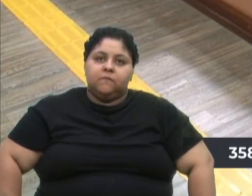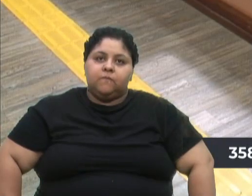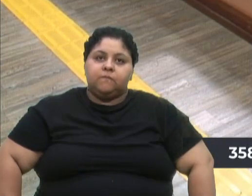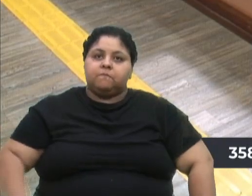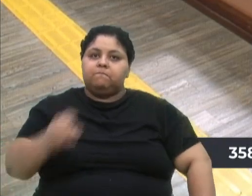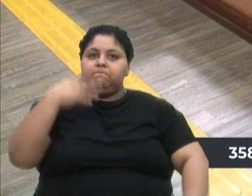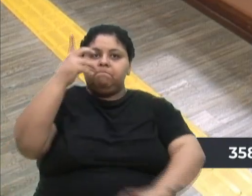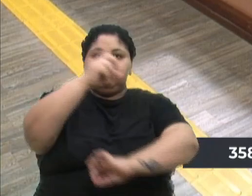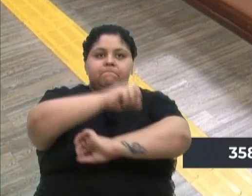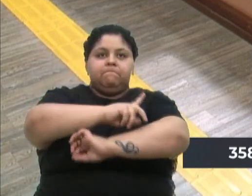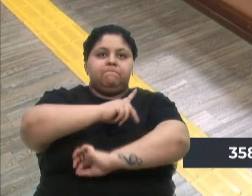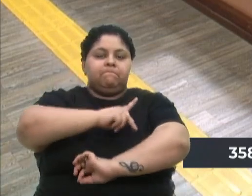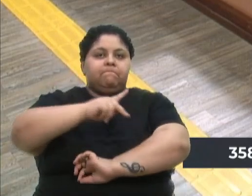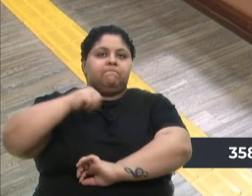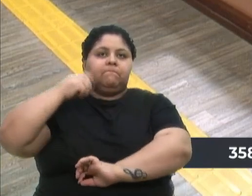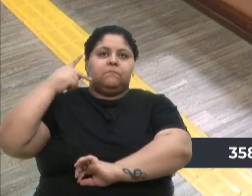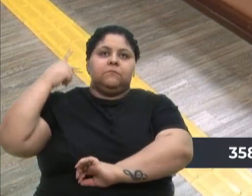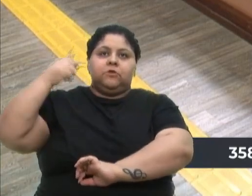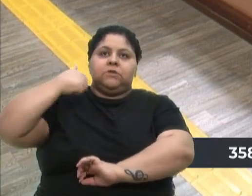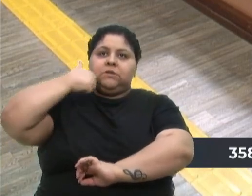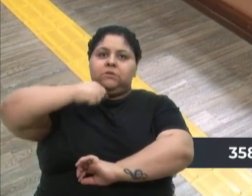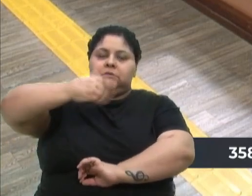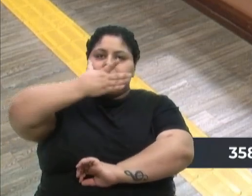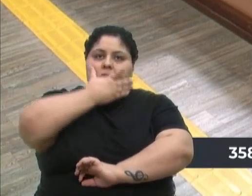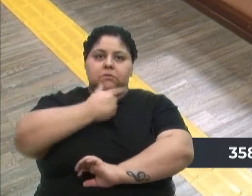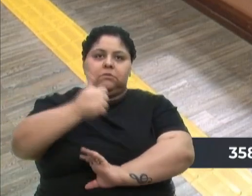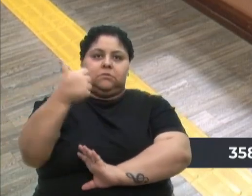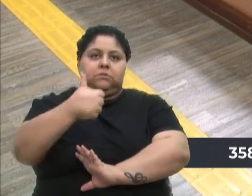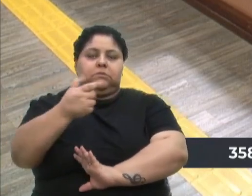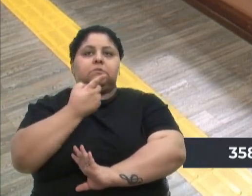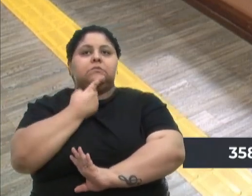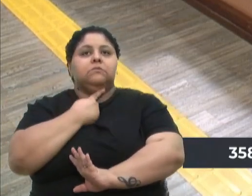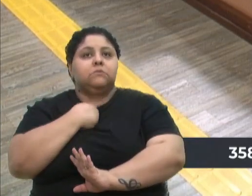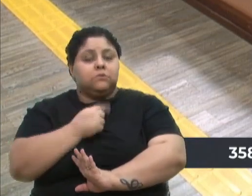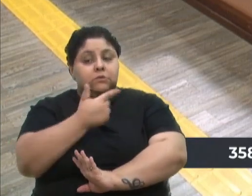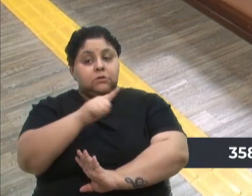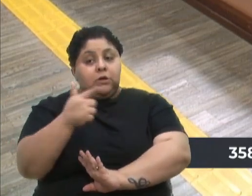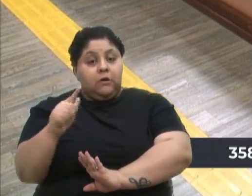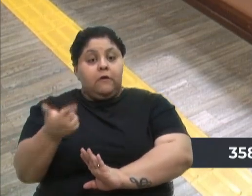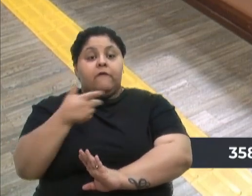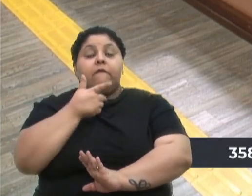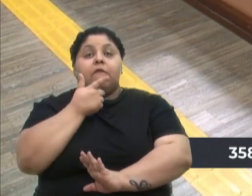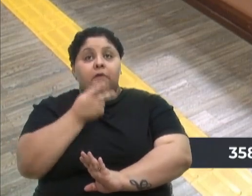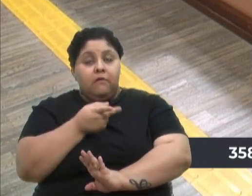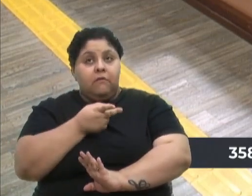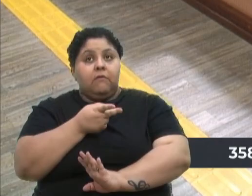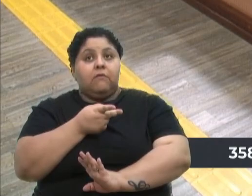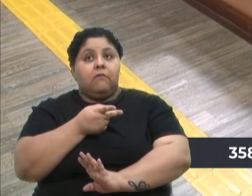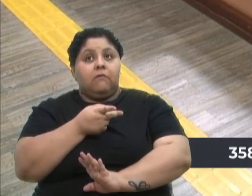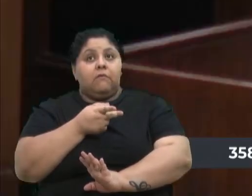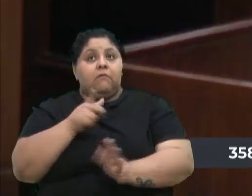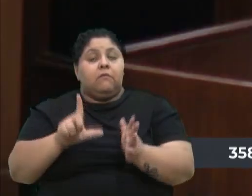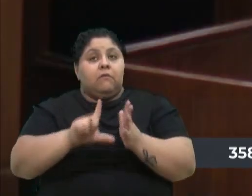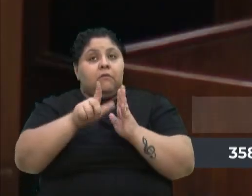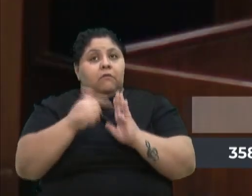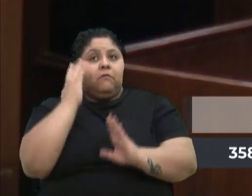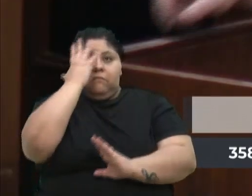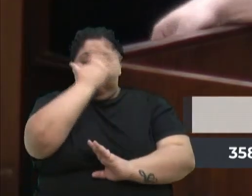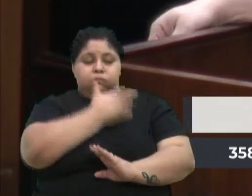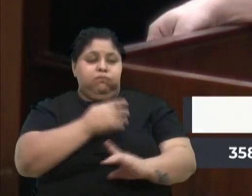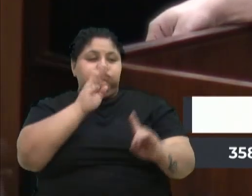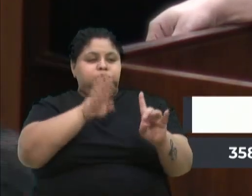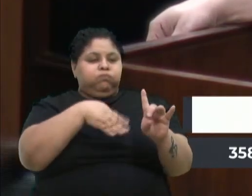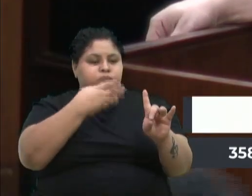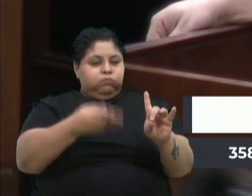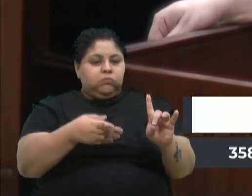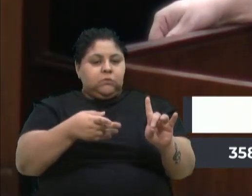Bom dia, senhor presidente, senhoras e senhores vereadores. Primeiramente, eu gostaria aqui de, mais uma vez, frisar que depois dessa belíssima homenagem que a gente